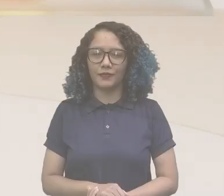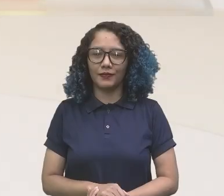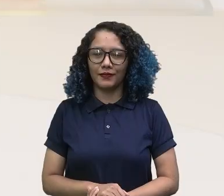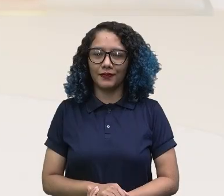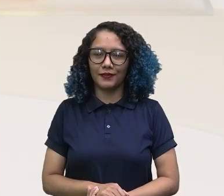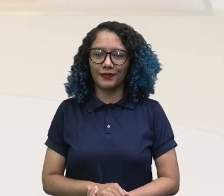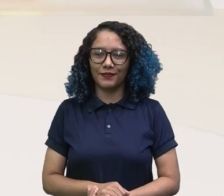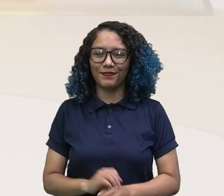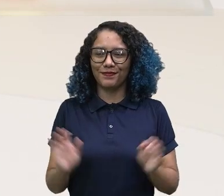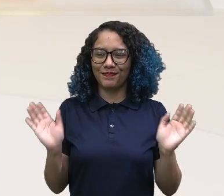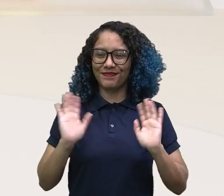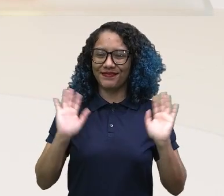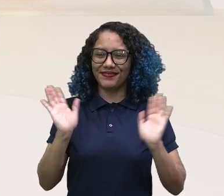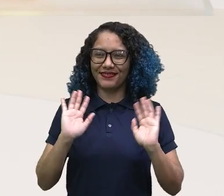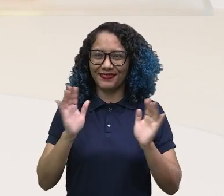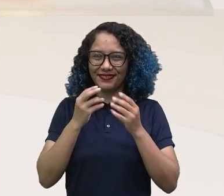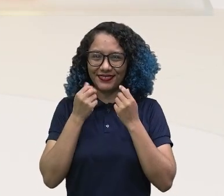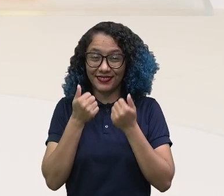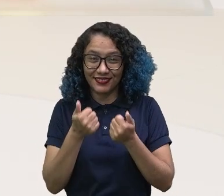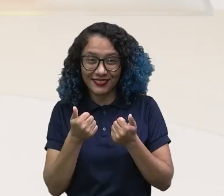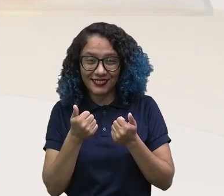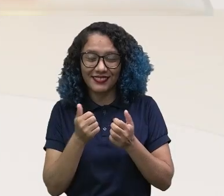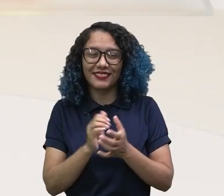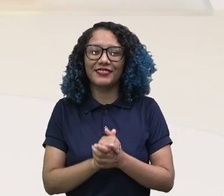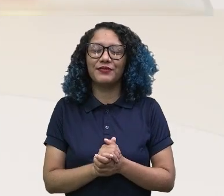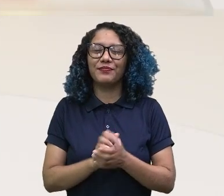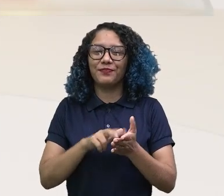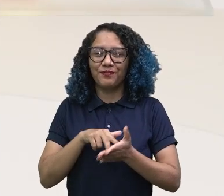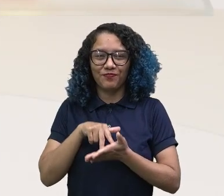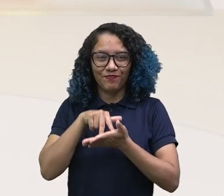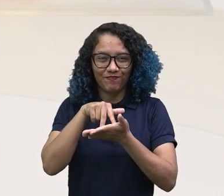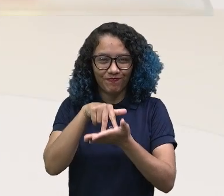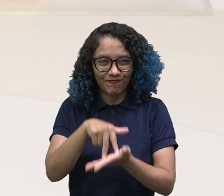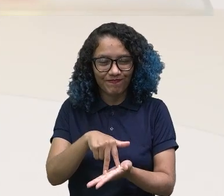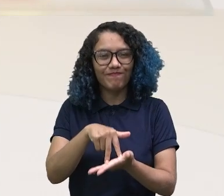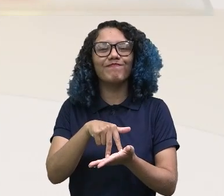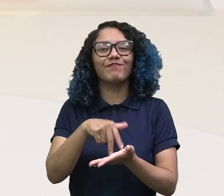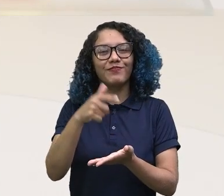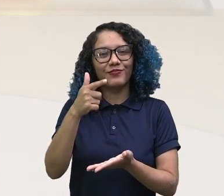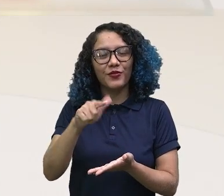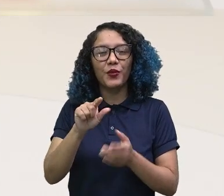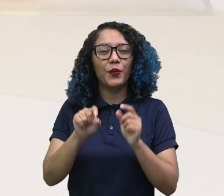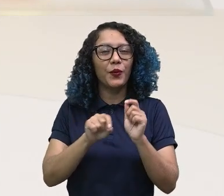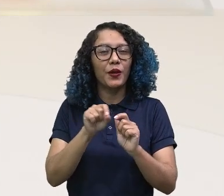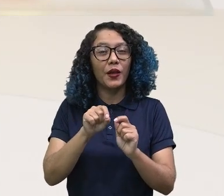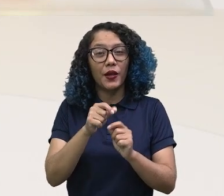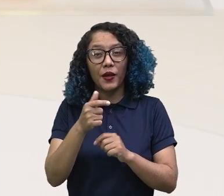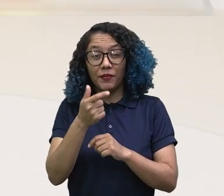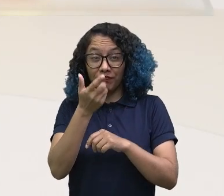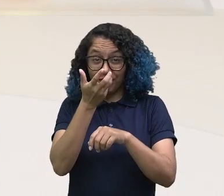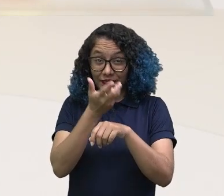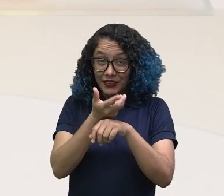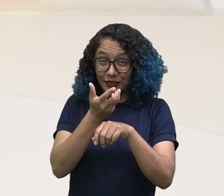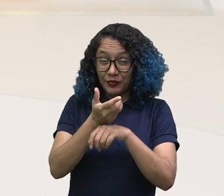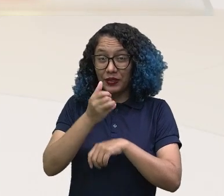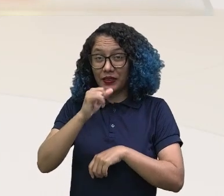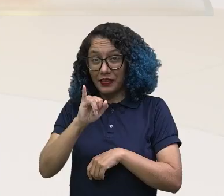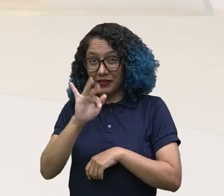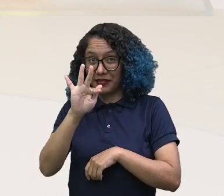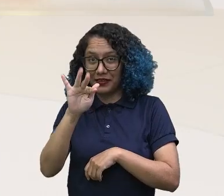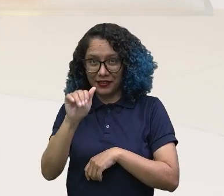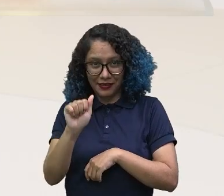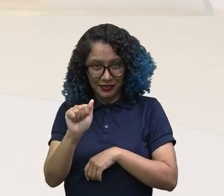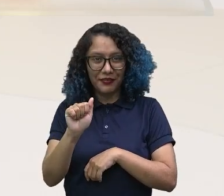E aí, pessoal, tudo bem? Estamos aqui reunidos para mais um itinerário formativo